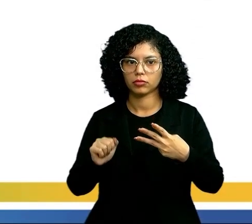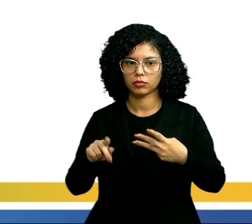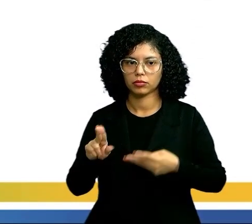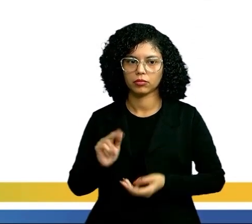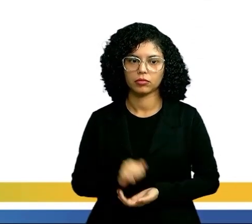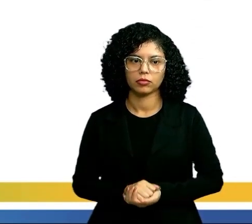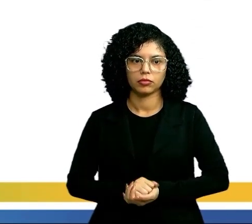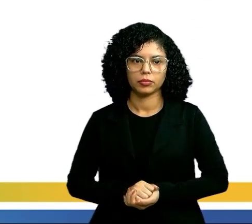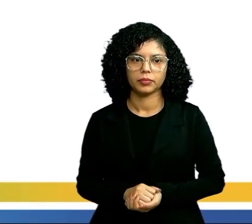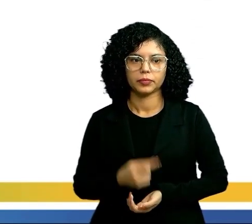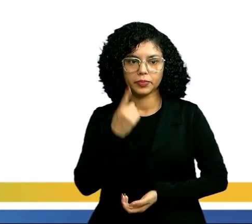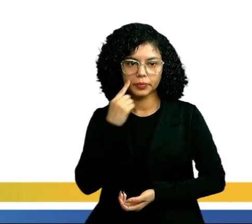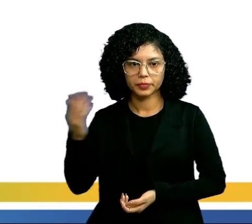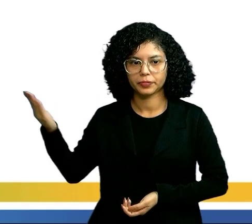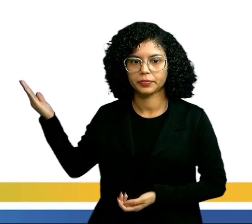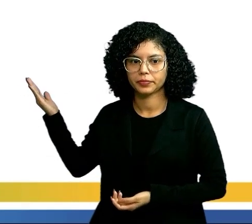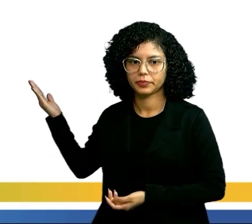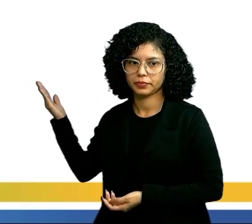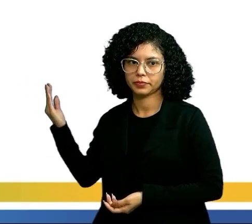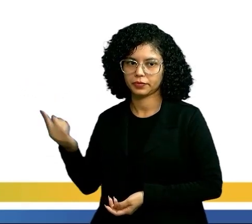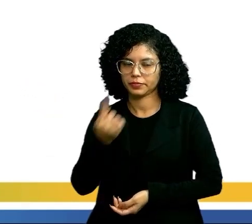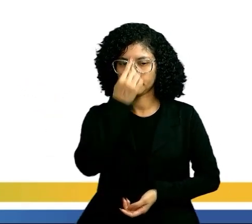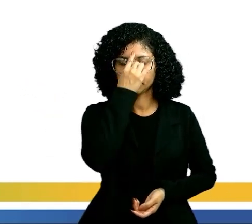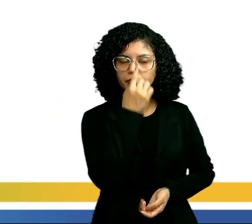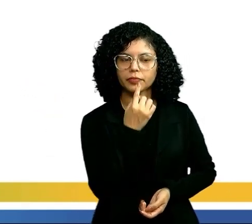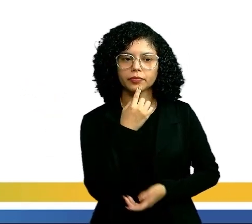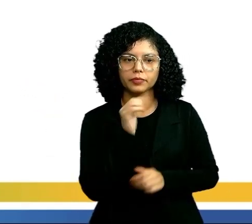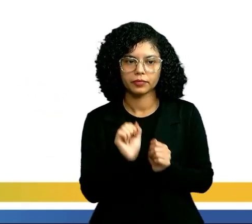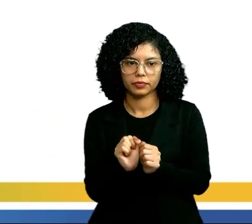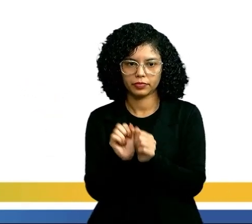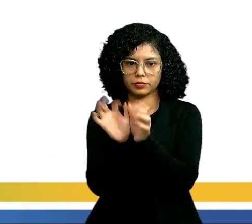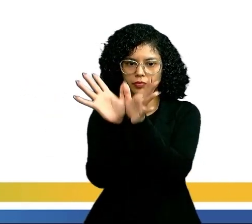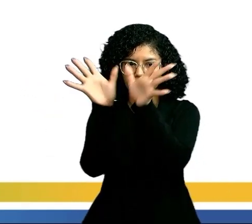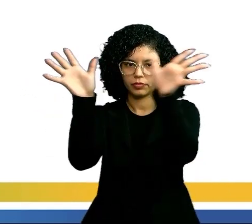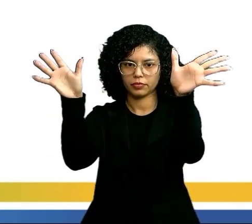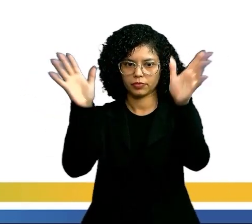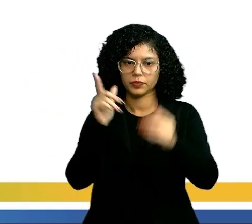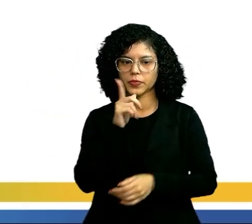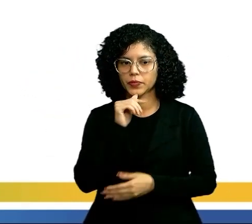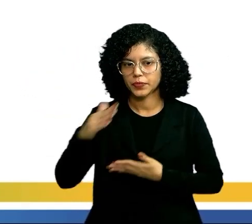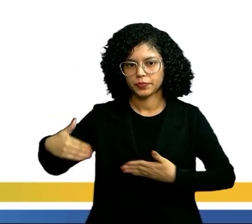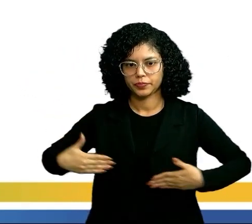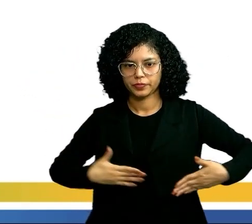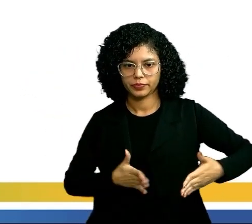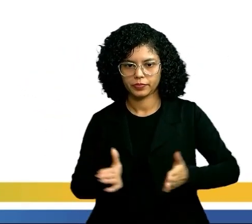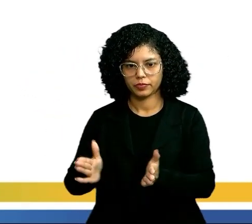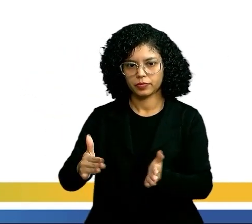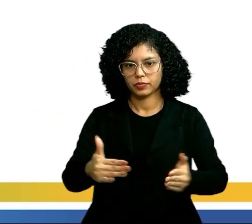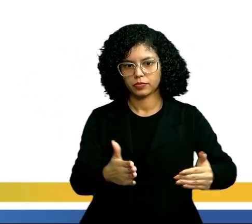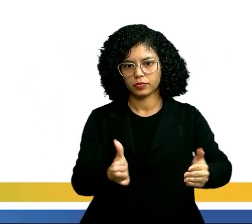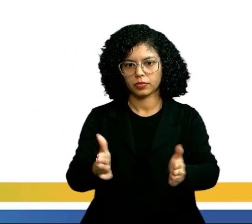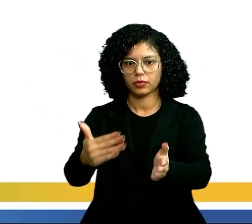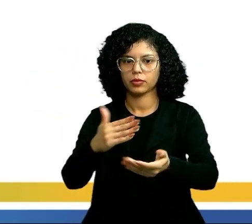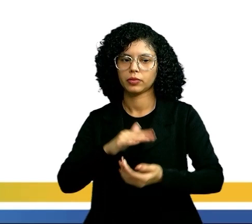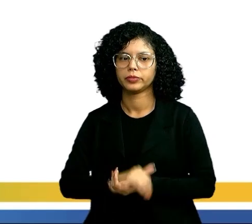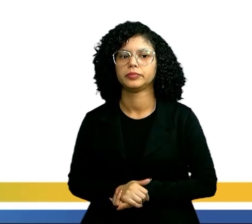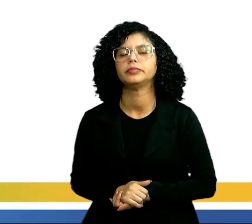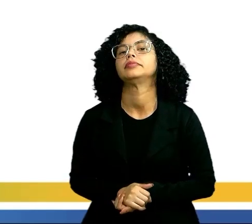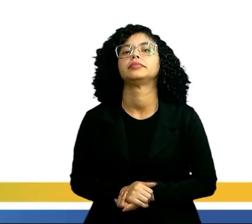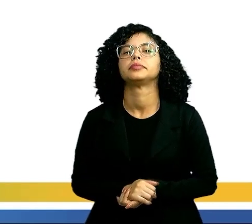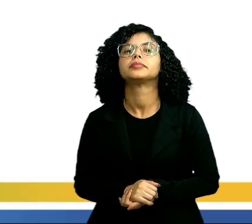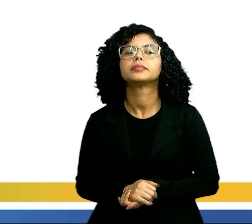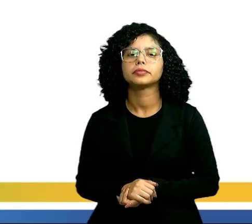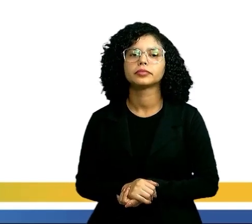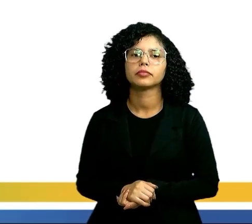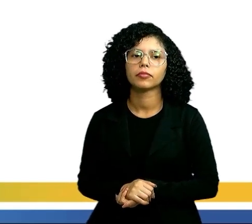tá? Olha ali como nós temos ali na foto ao lado do mapa, os principais rios da Bacia do Prata, que são esses